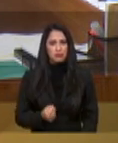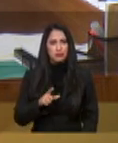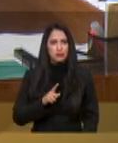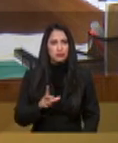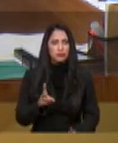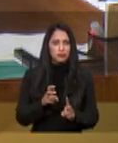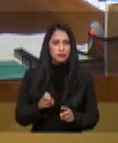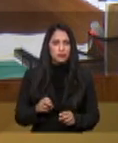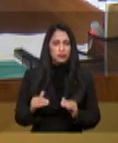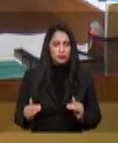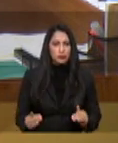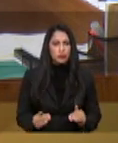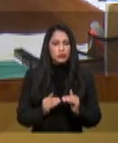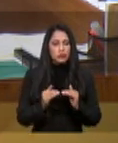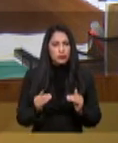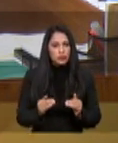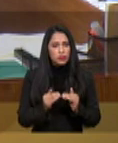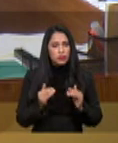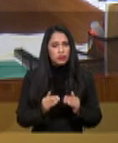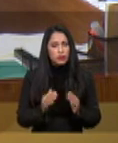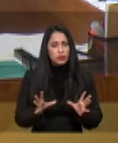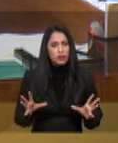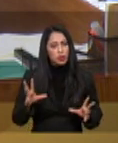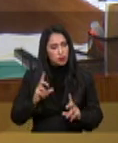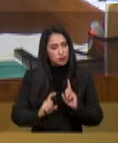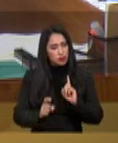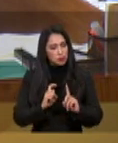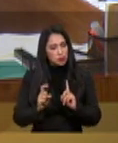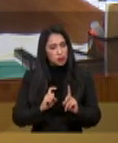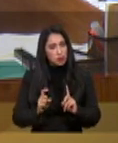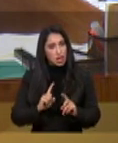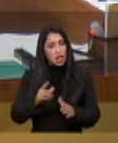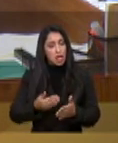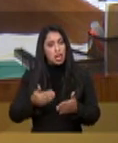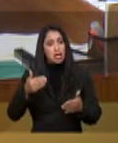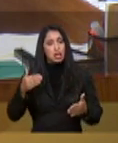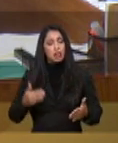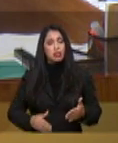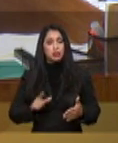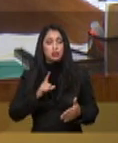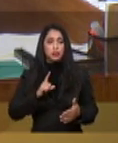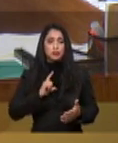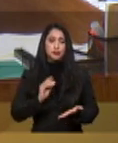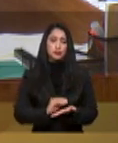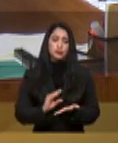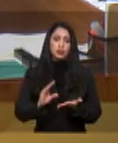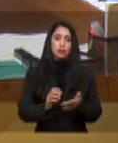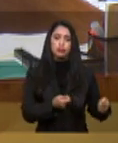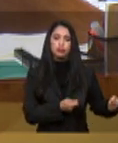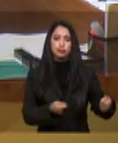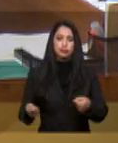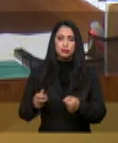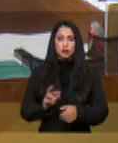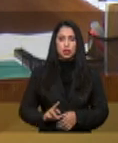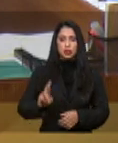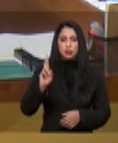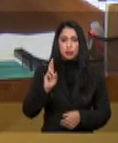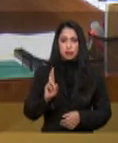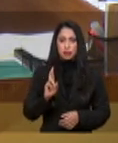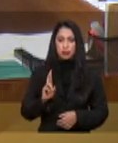de aguardar-se a conclusão do procedimento administrativo antes de o agente público responsável pelo crédito encaminhar a representação para